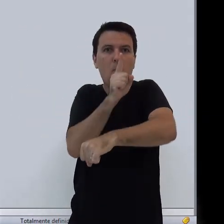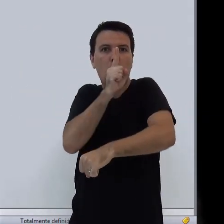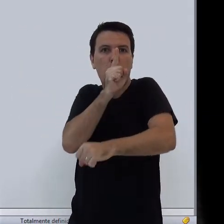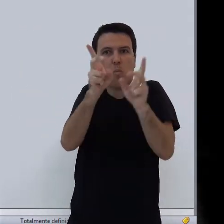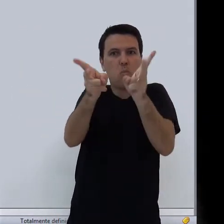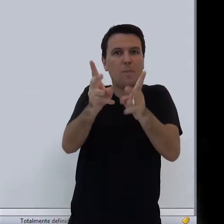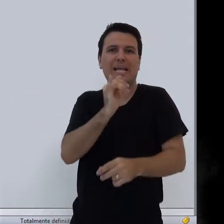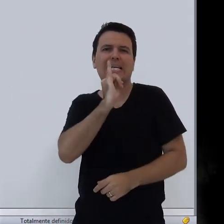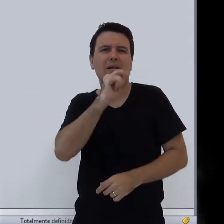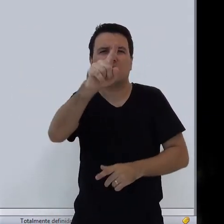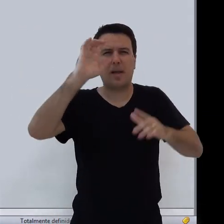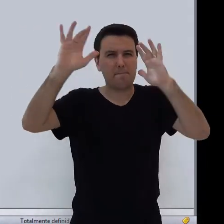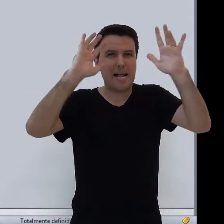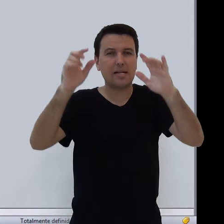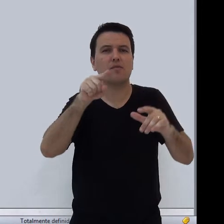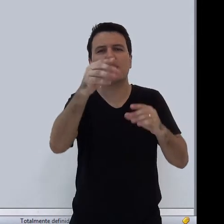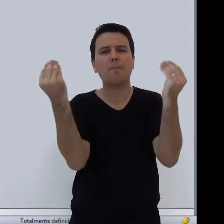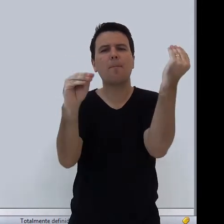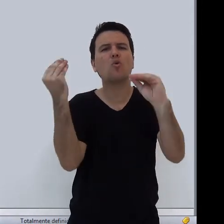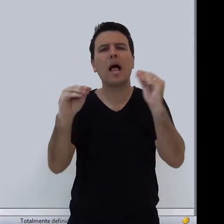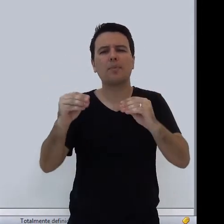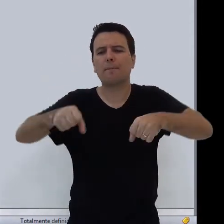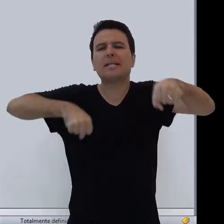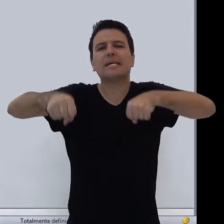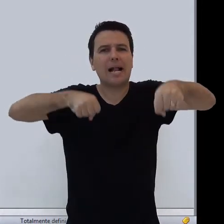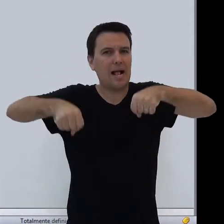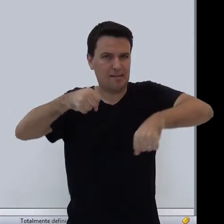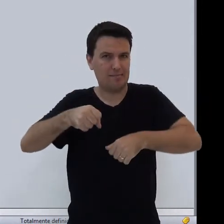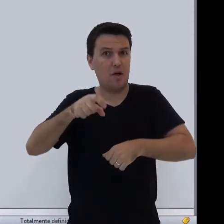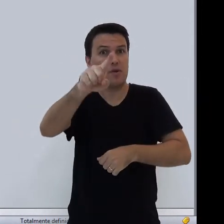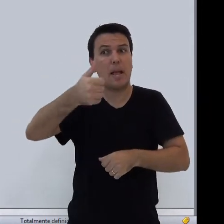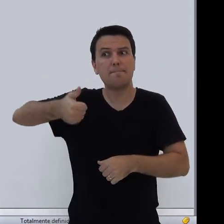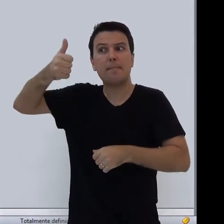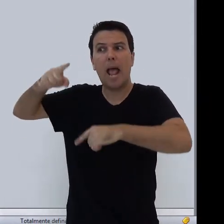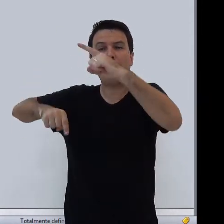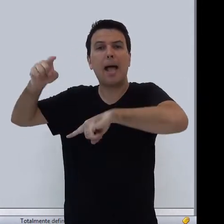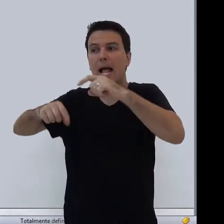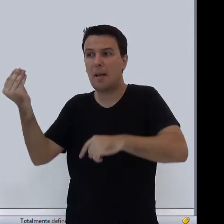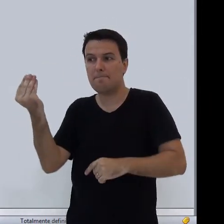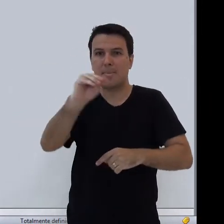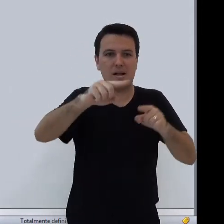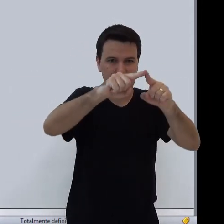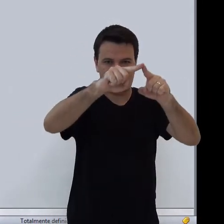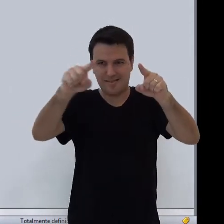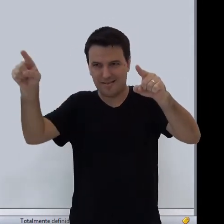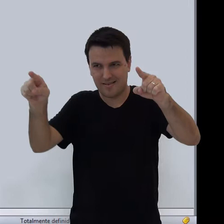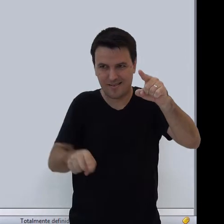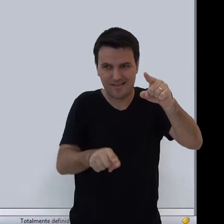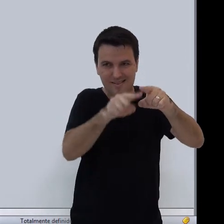fixo, né? Por exemplo, imagina que você está fazendo a montagem de uma bicicleta. Você vai inserir primeiro o